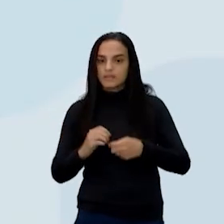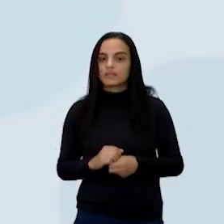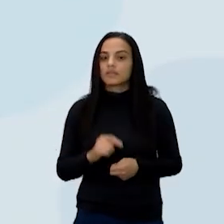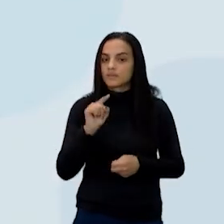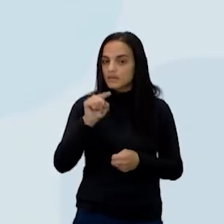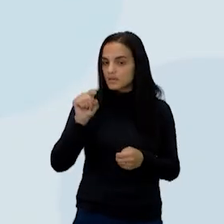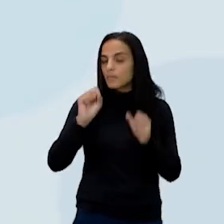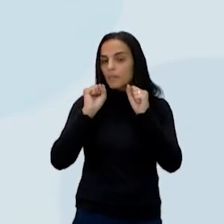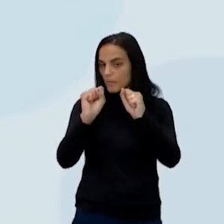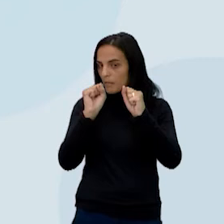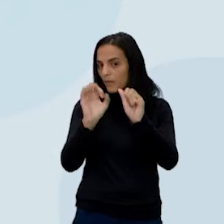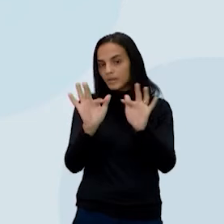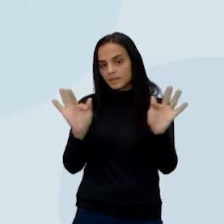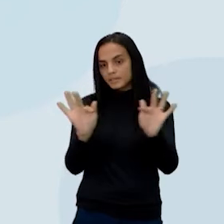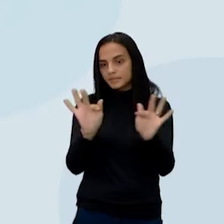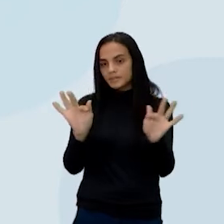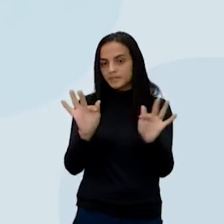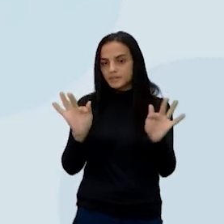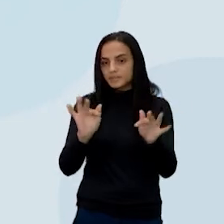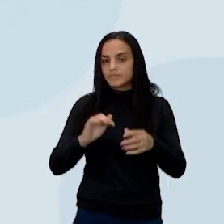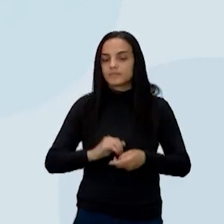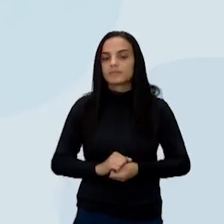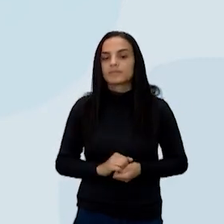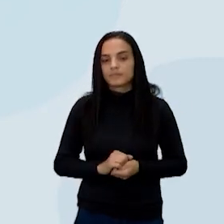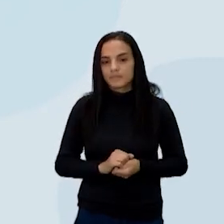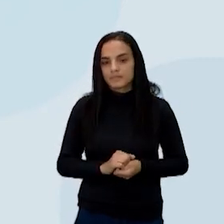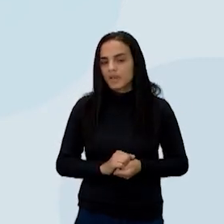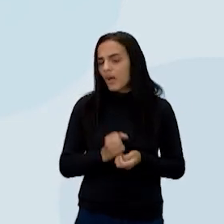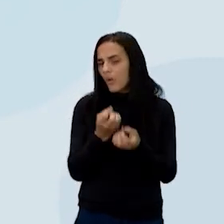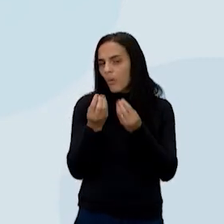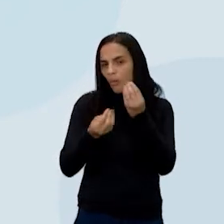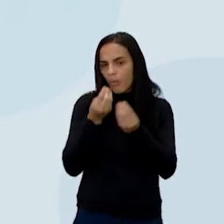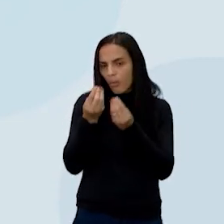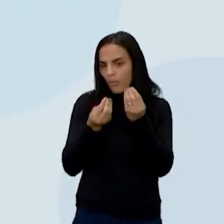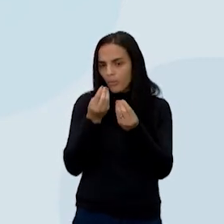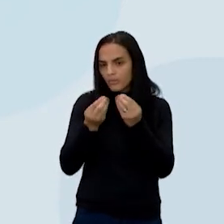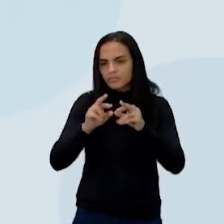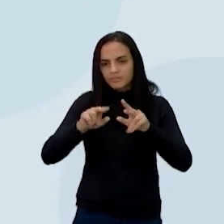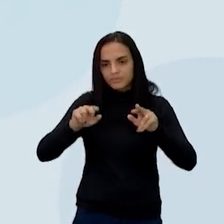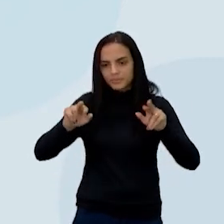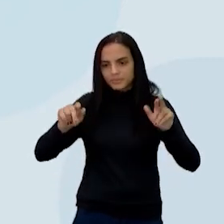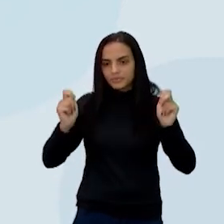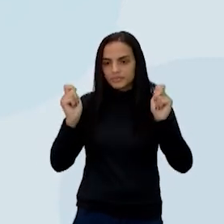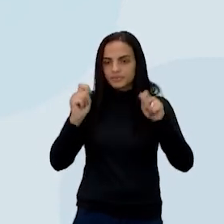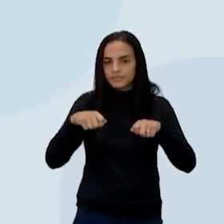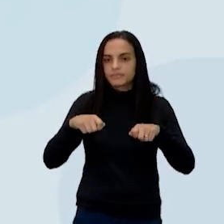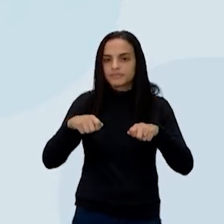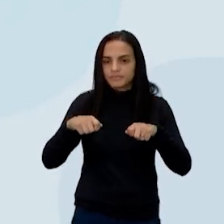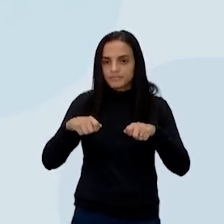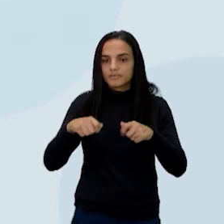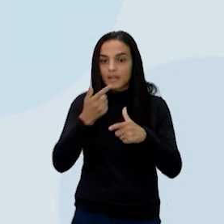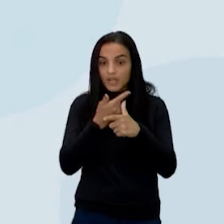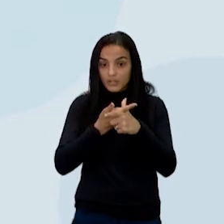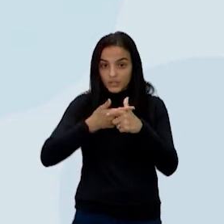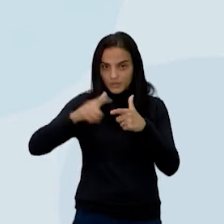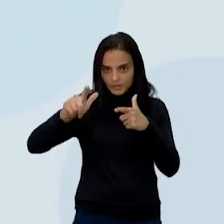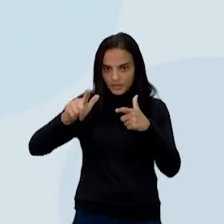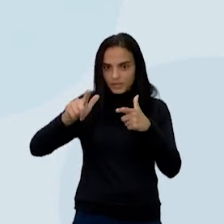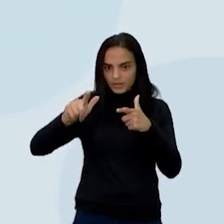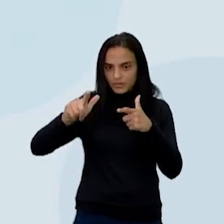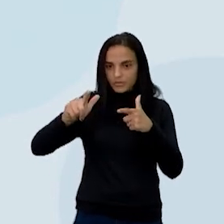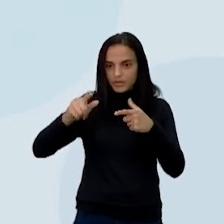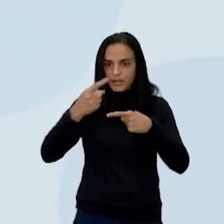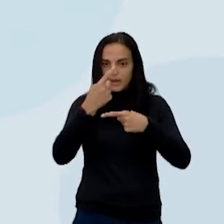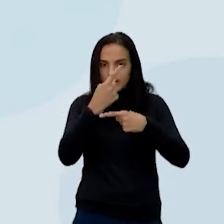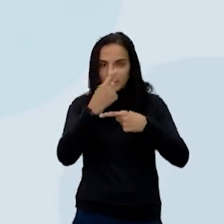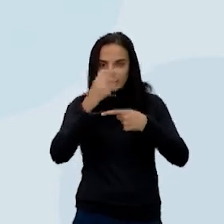simplificar essa razão, tá bom? Você pode simplificar de várias formas, né? Uma delas é dividindo em cima por 15 e